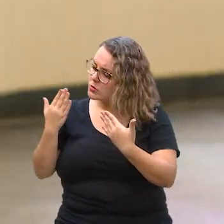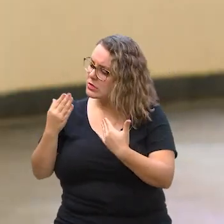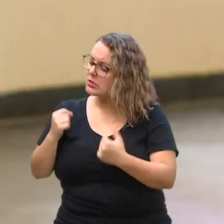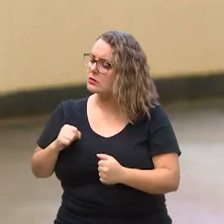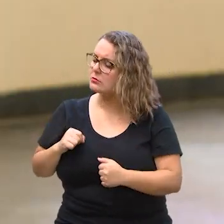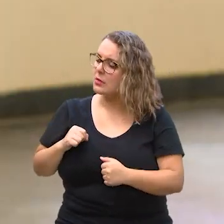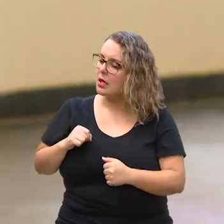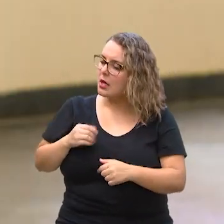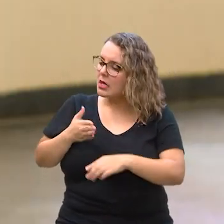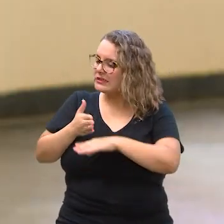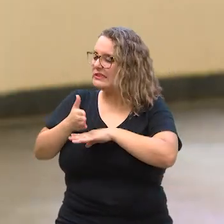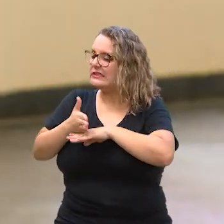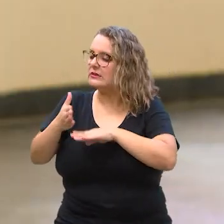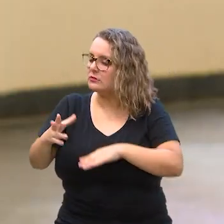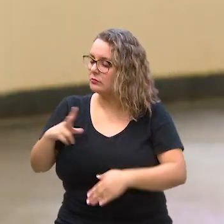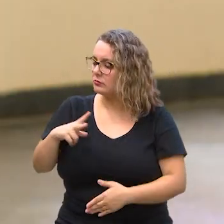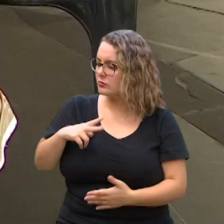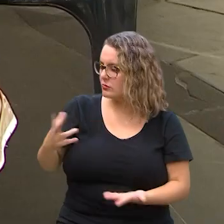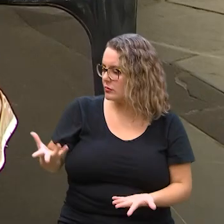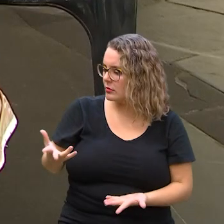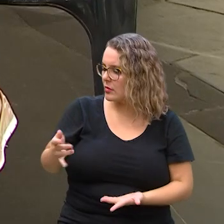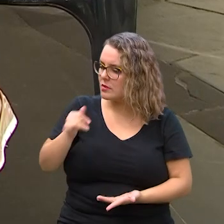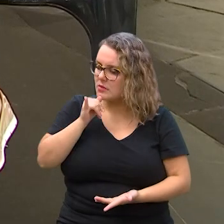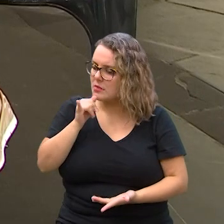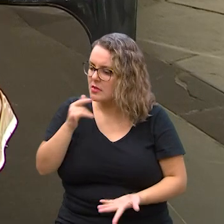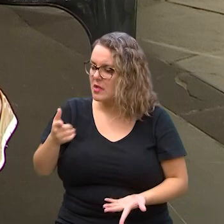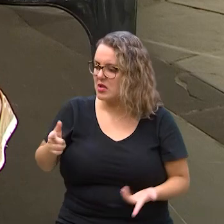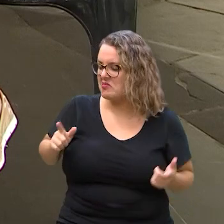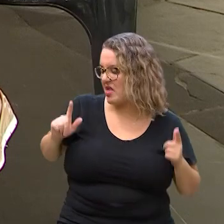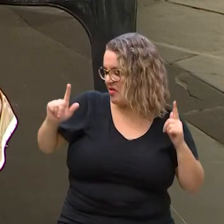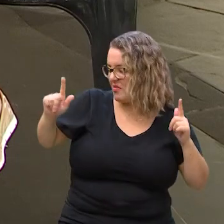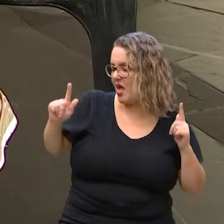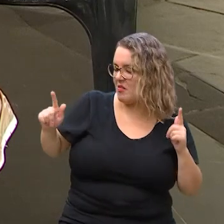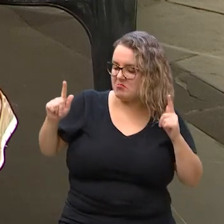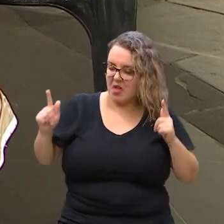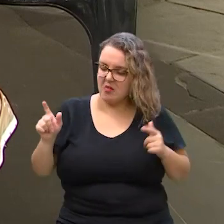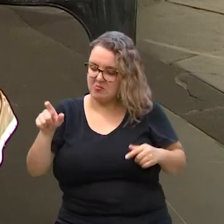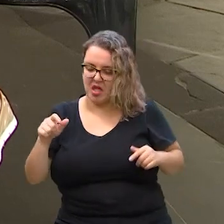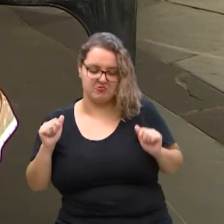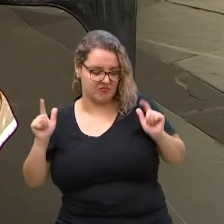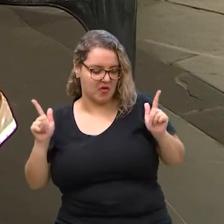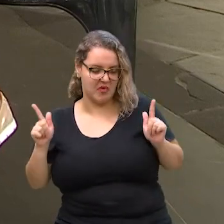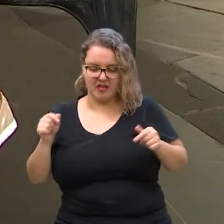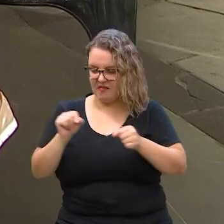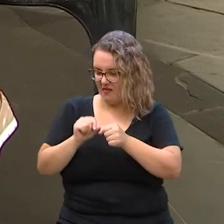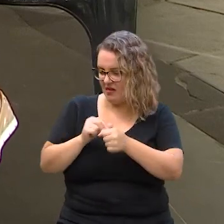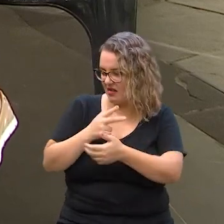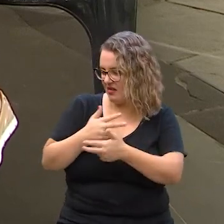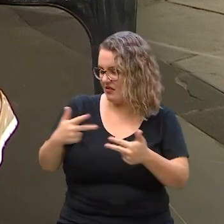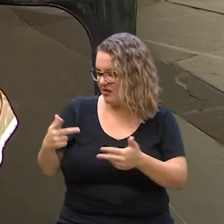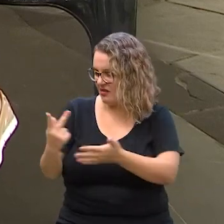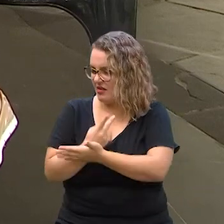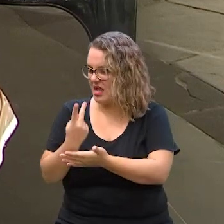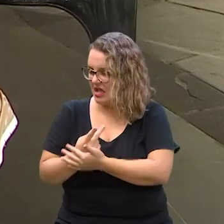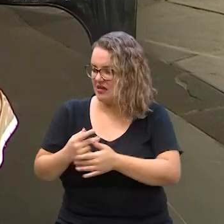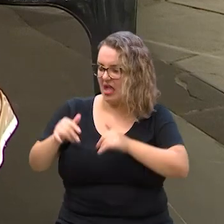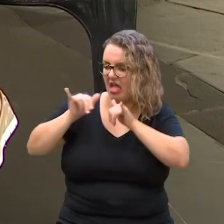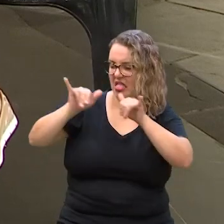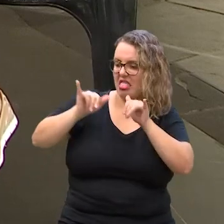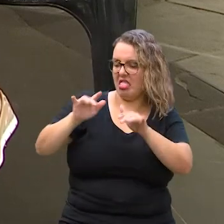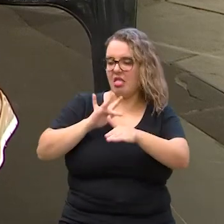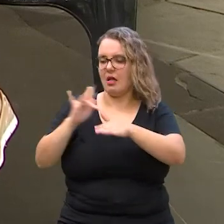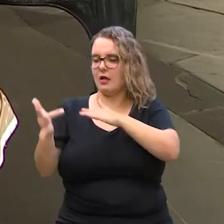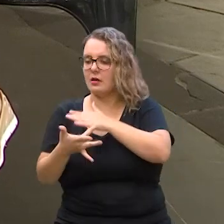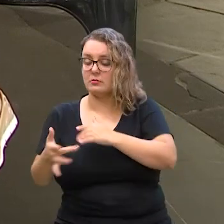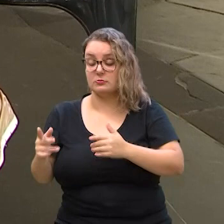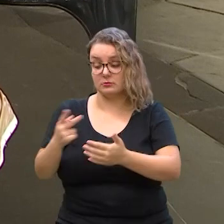psicólogo, ele se intromete na vida pessoal, então, por exemplo, o cara é baladeiro, o cara faz um monte de coisa errada, sai notícia dele na